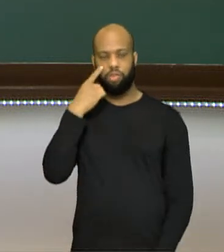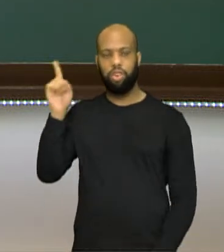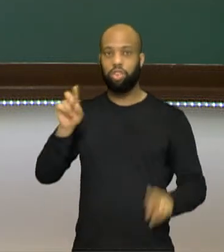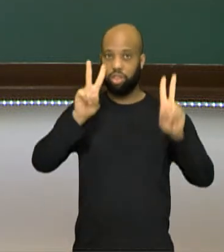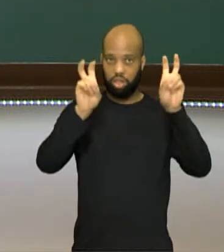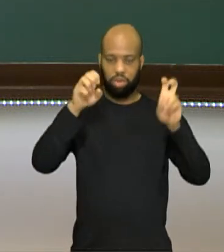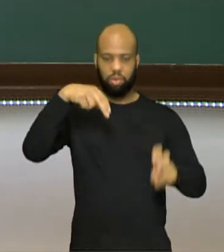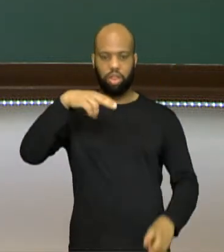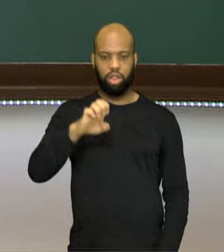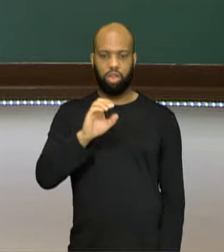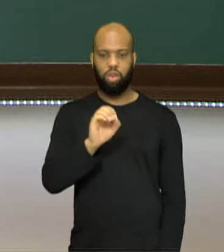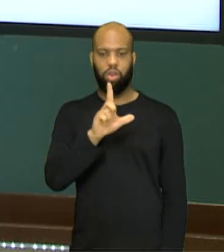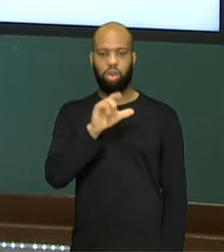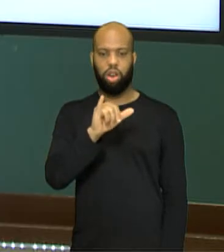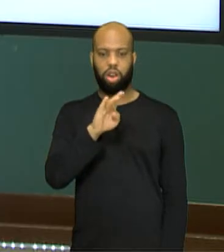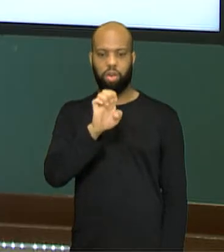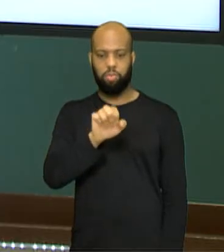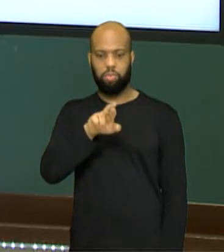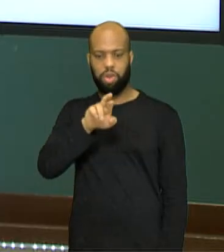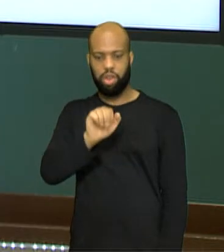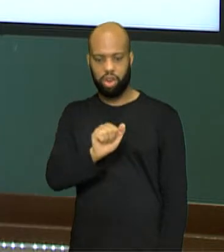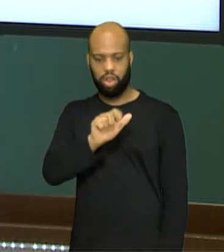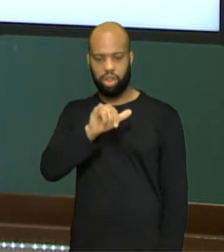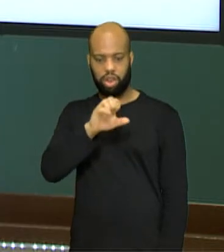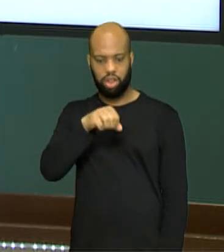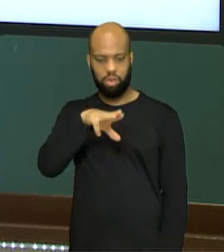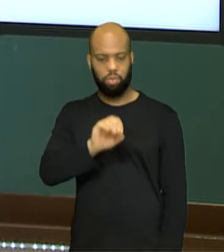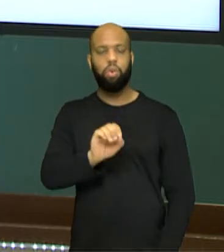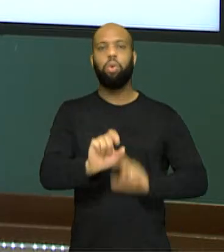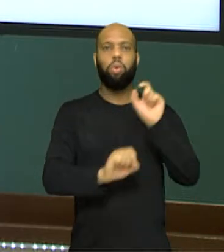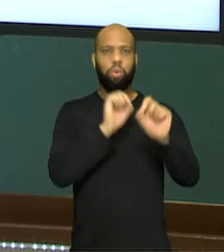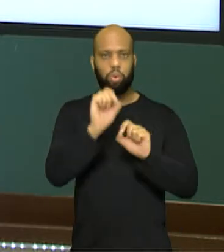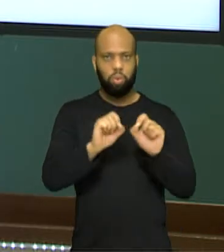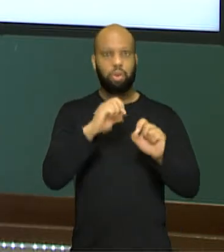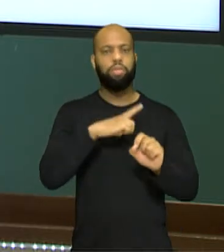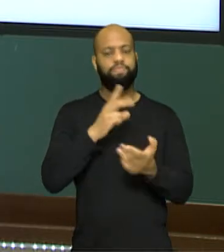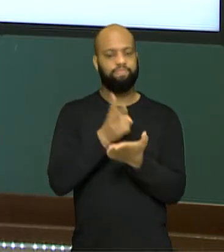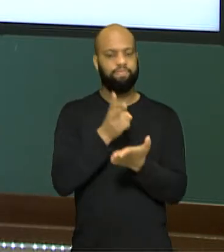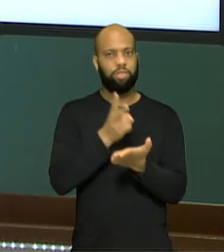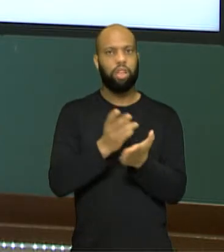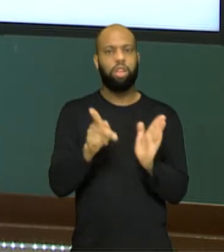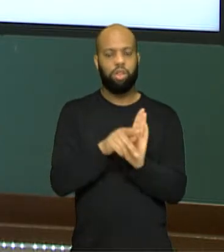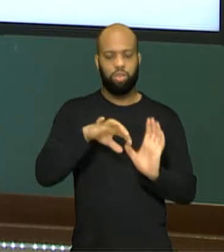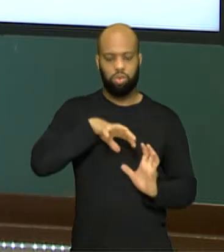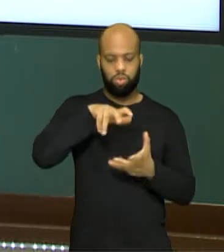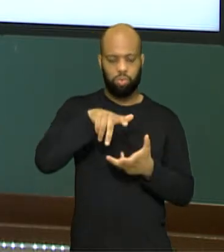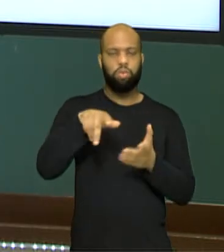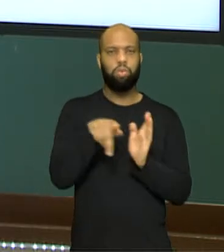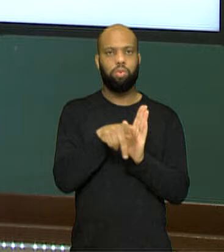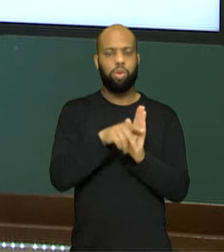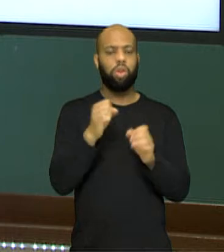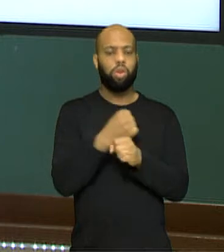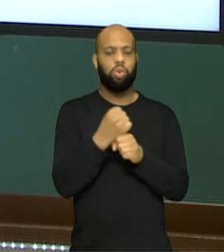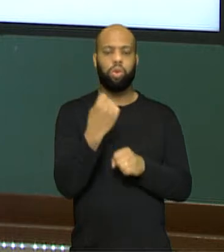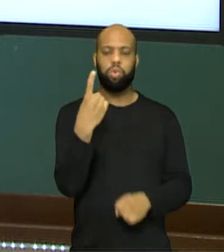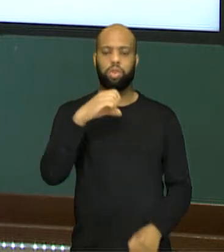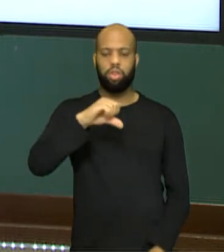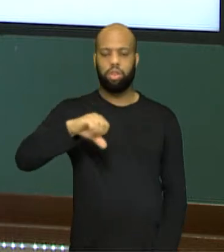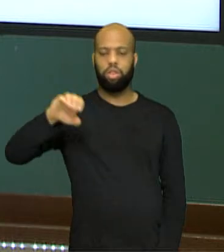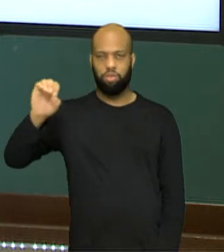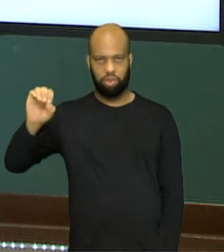O neoliberalismo na região ele foi bem recorrente no mundo dos anos 90, dos